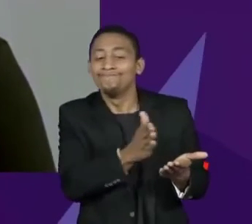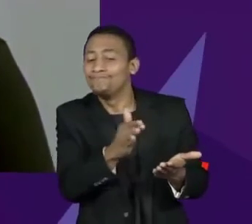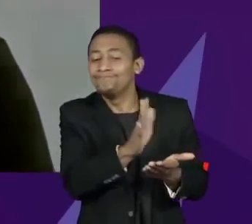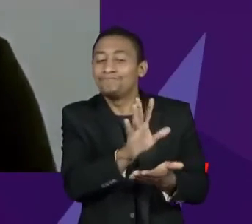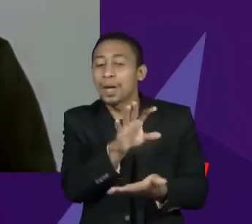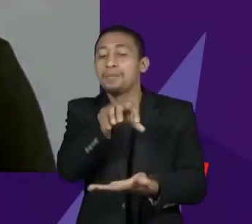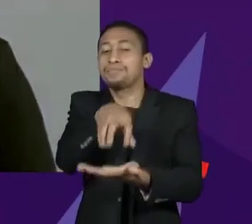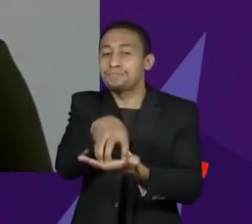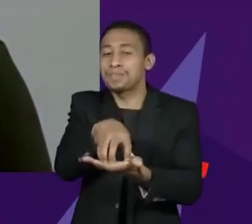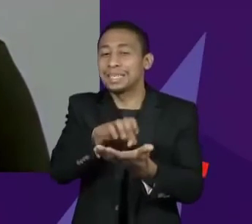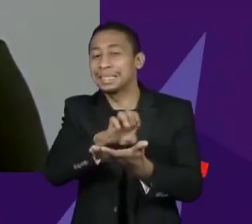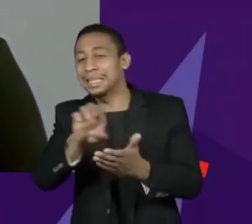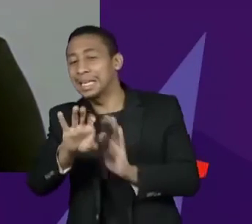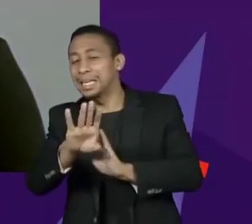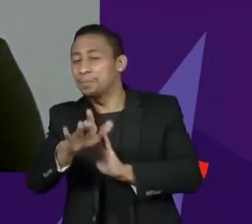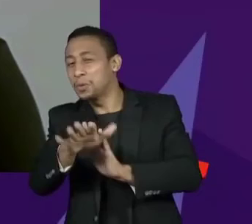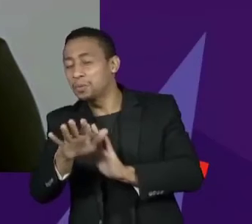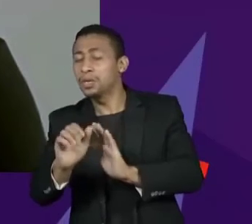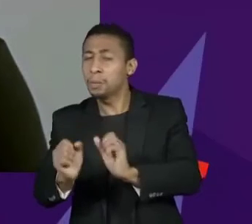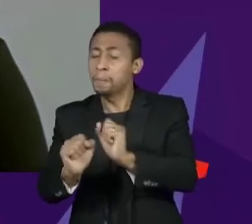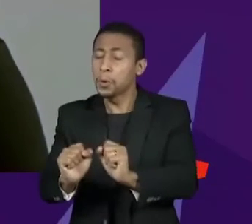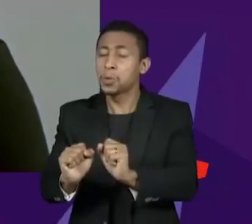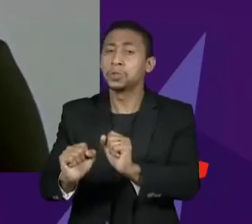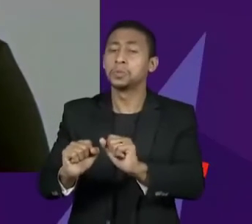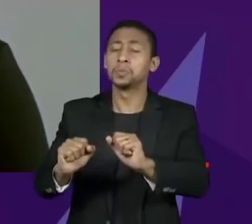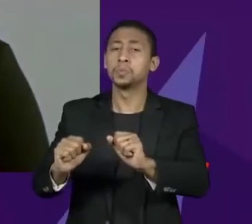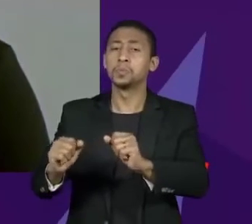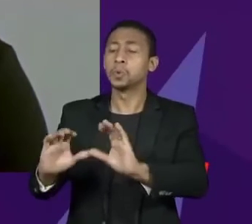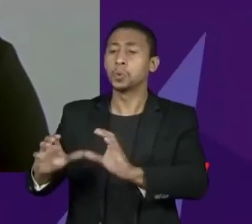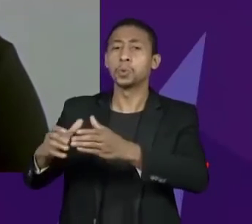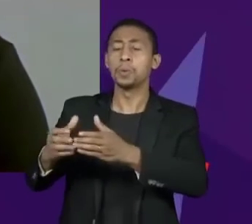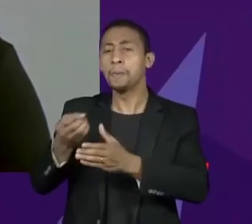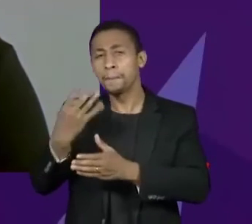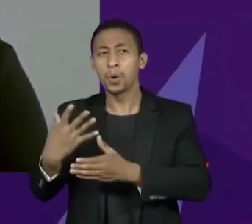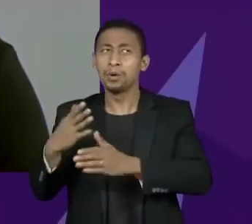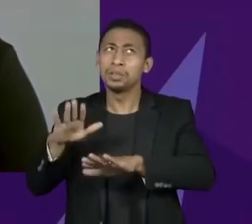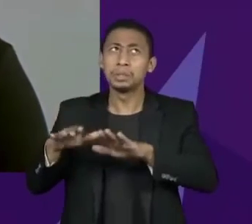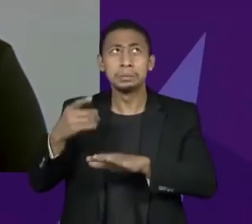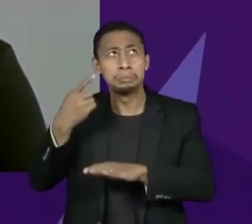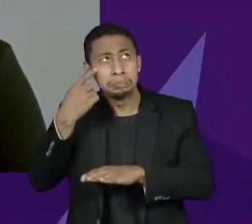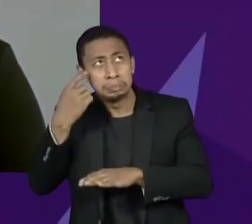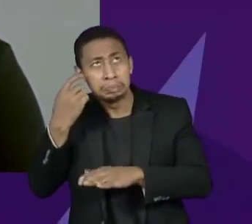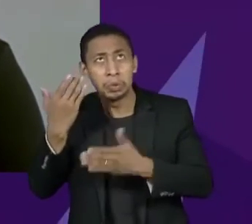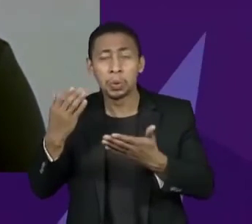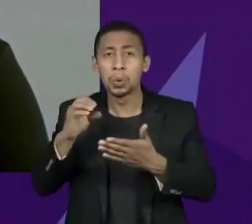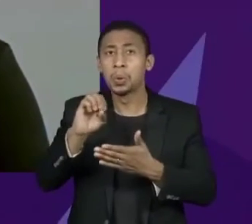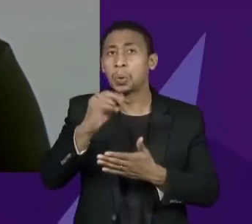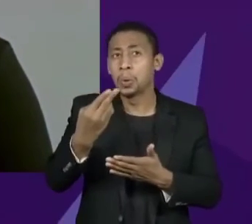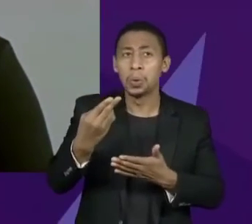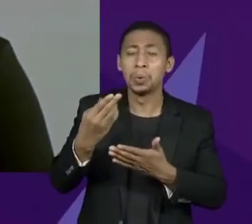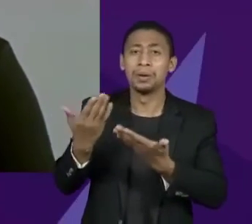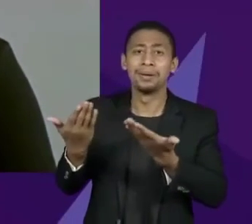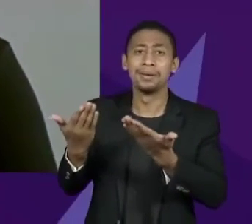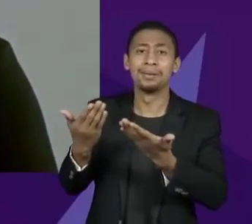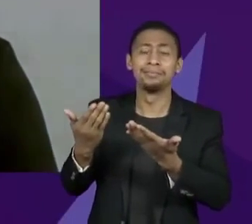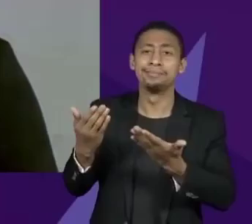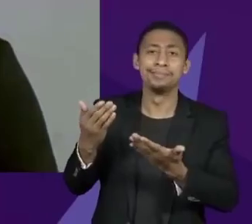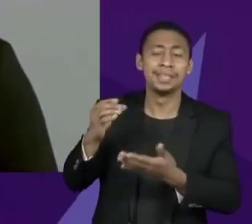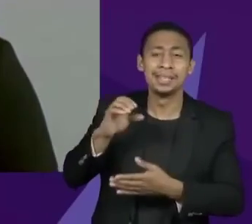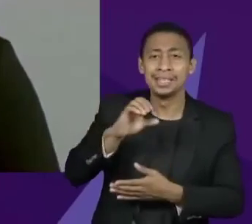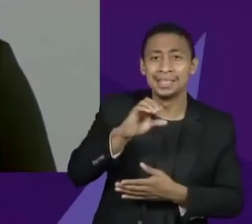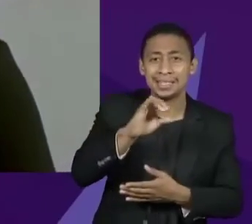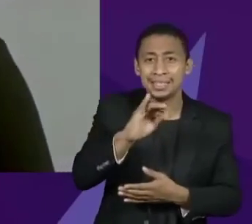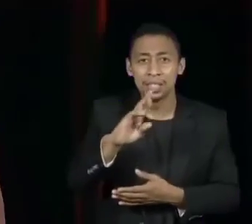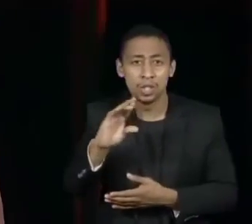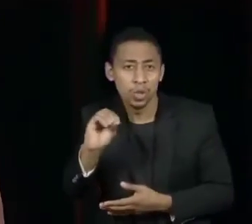centro-esquerda, o que pode gerar uma boa chapa. Dória com Ciro, Ciro com Dória, ou Ciro com Mandetta, ou Dória com Ciro,